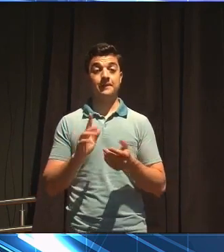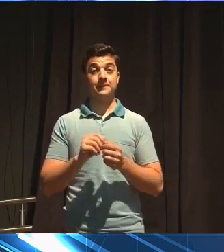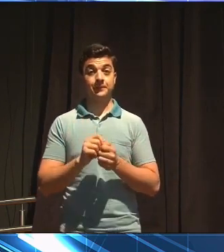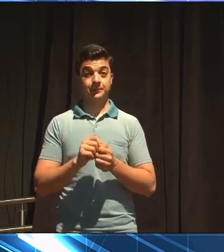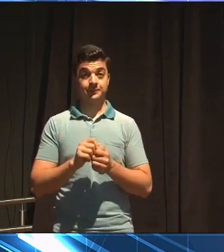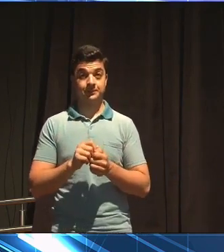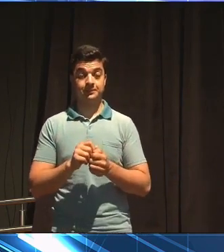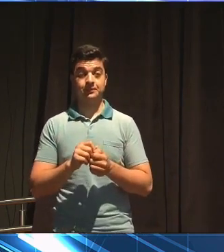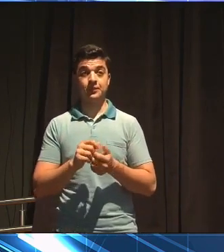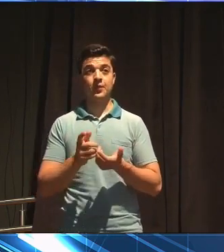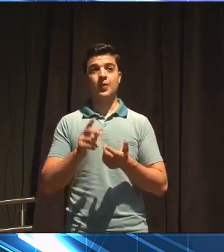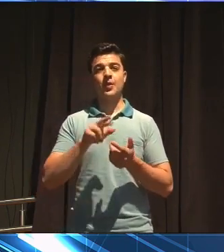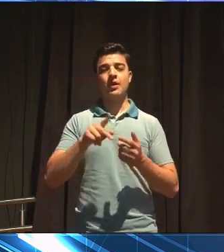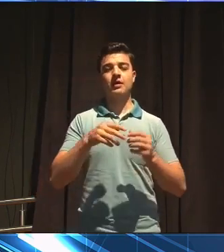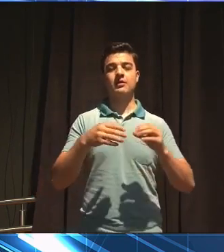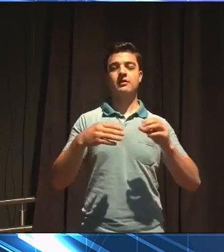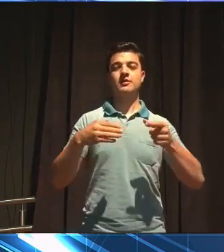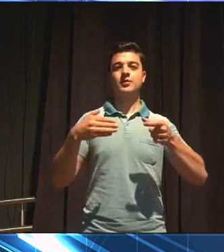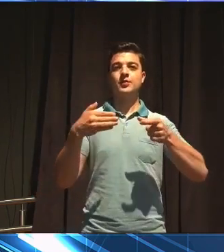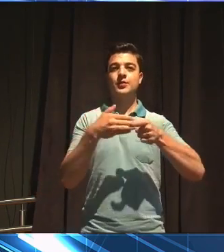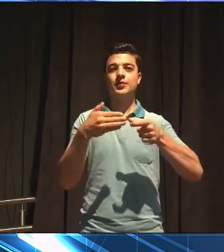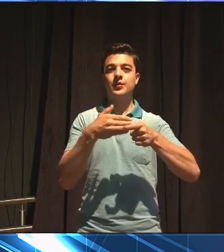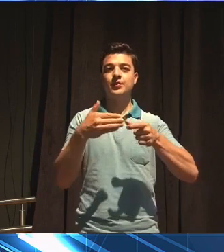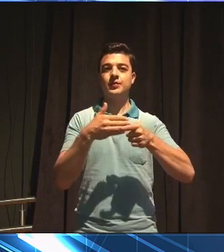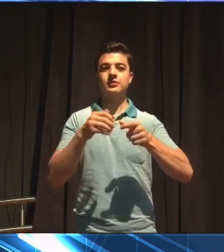modelo de compartilhar cookie, JWT senha.